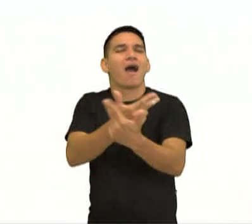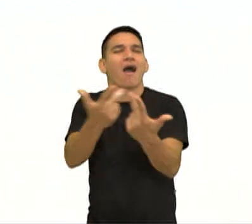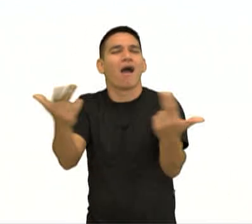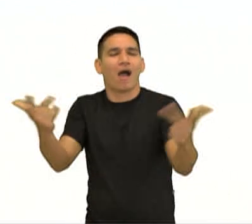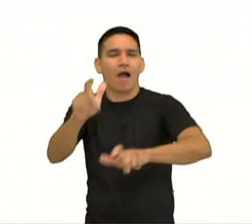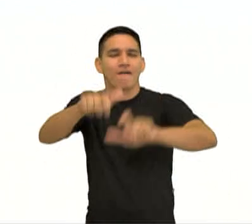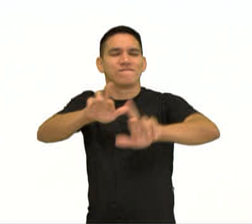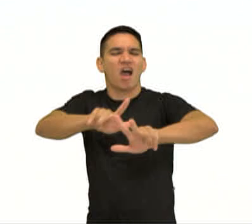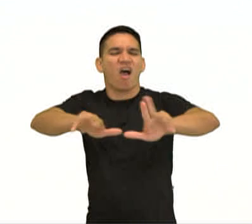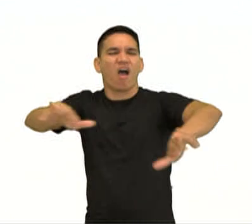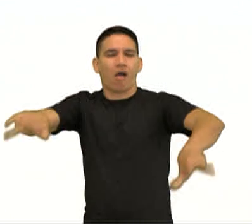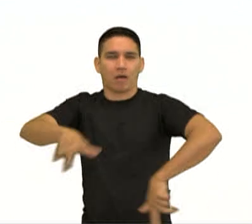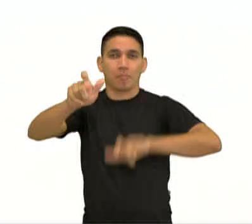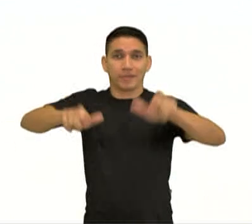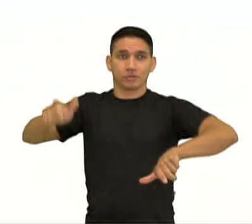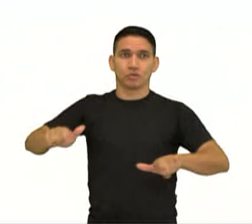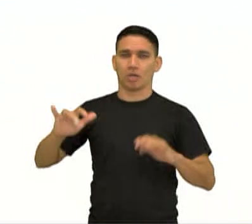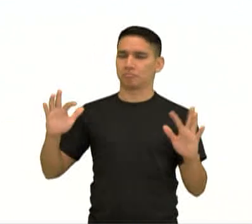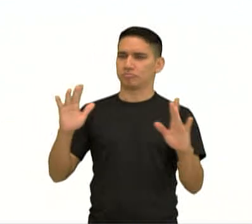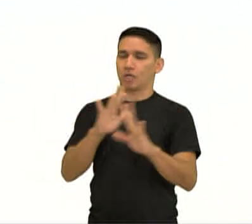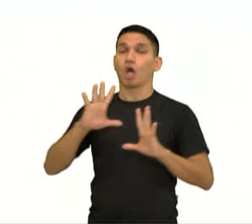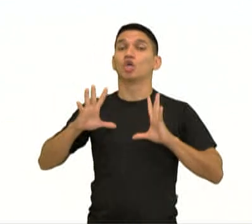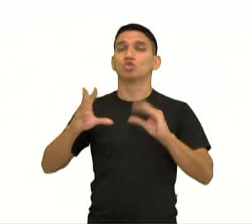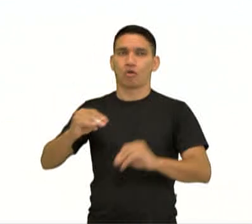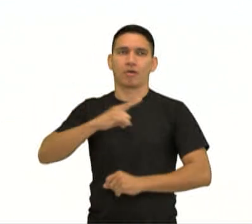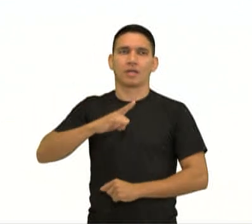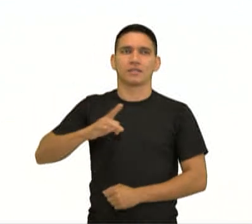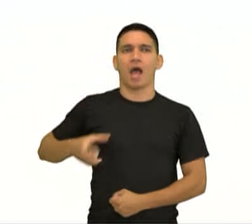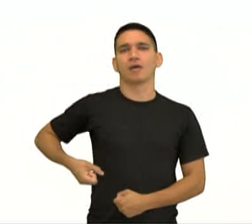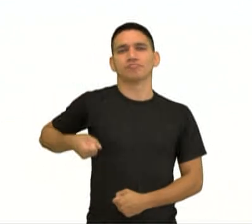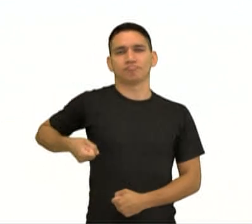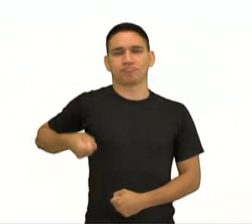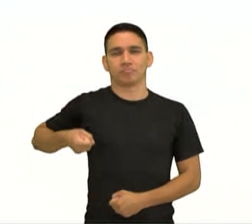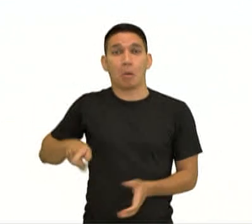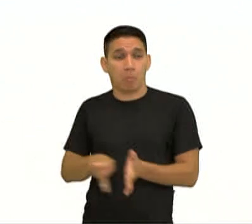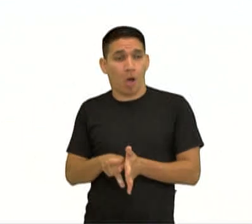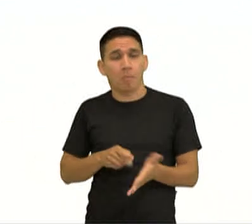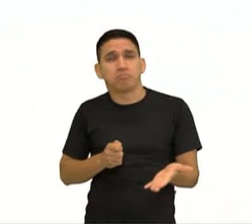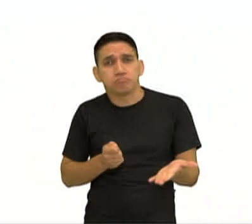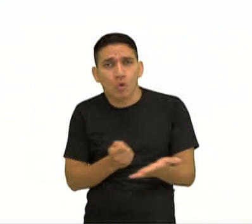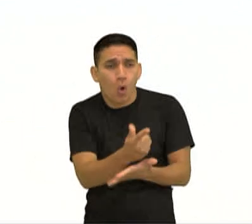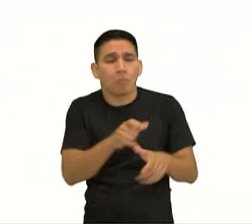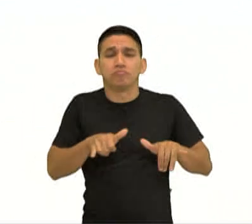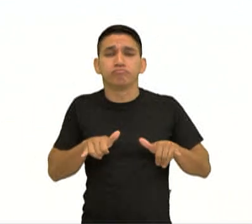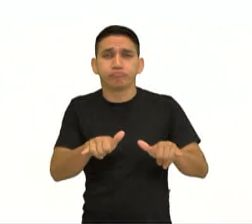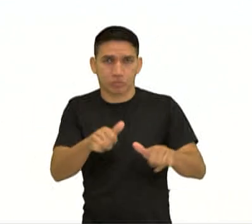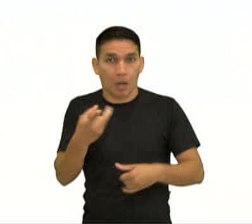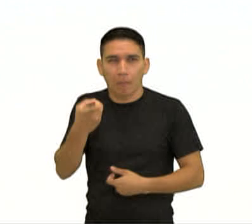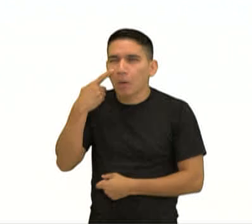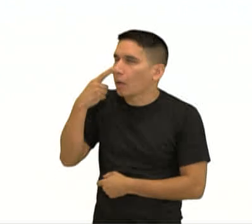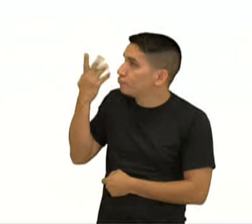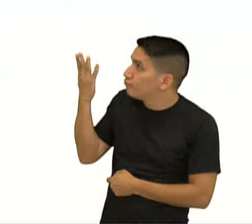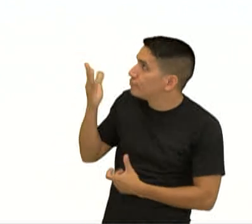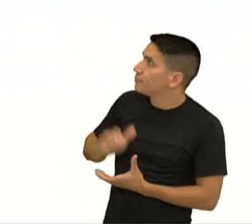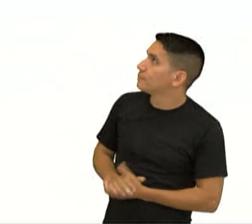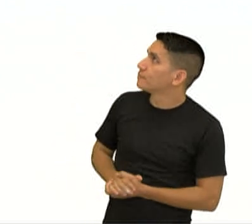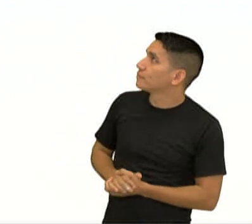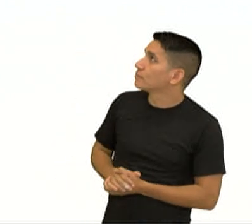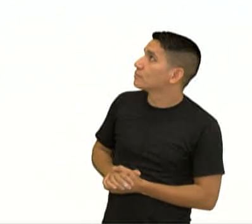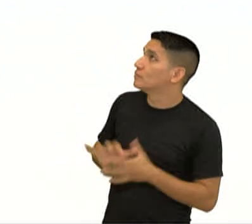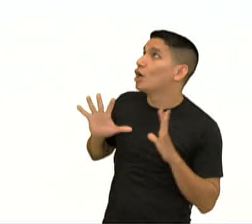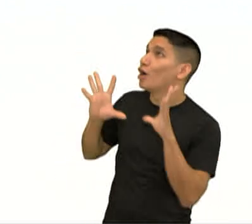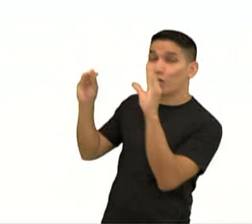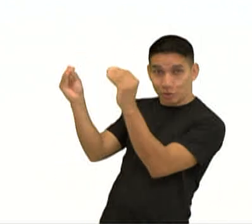pessoas, tá? Elas todas estão carregando sacolas de compras, se você for observar, e todas